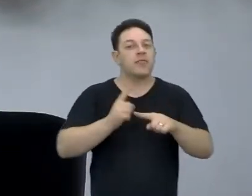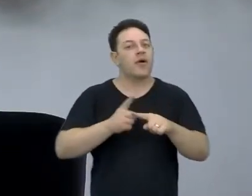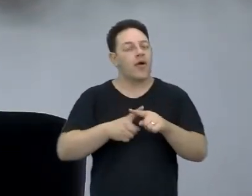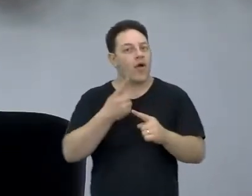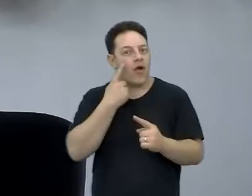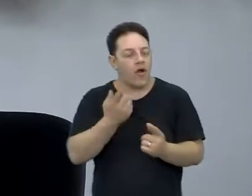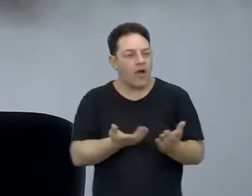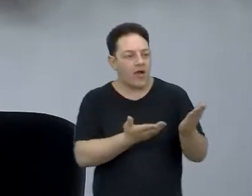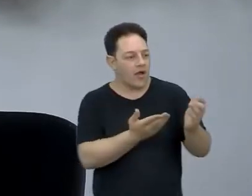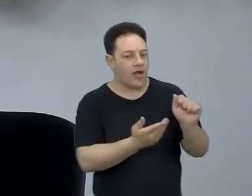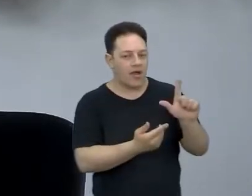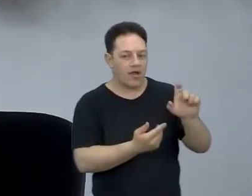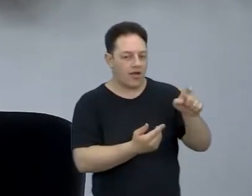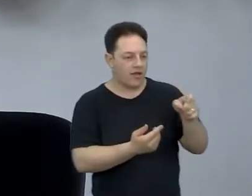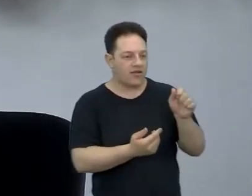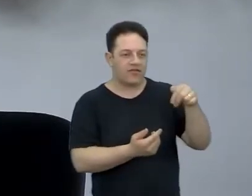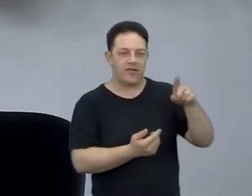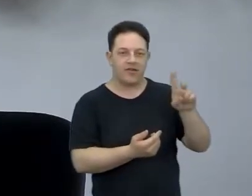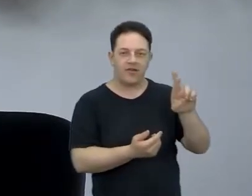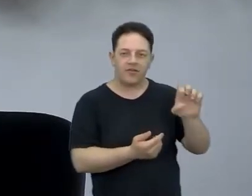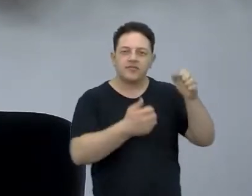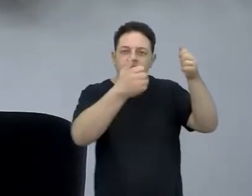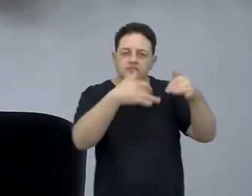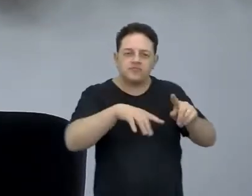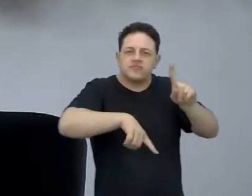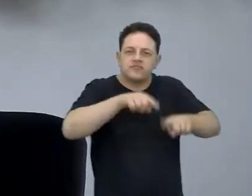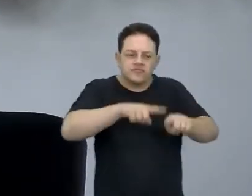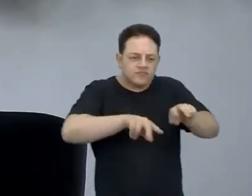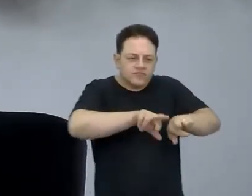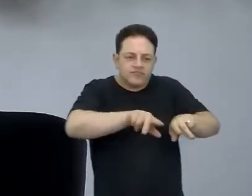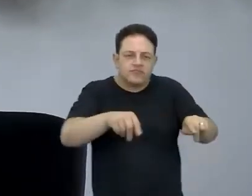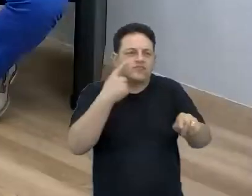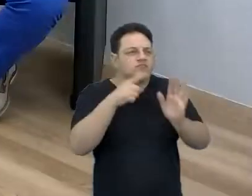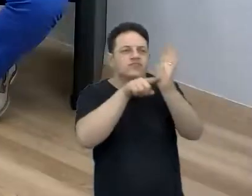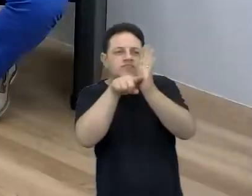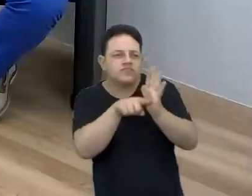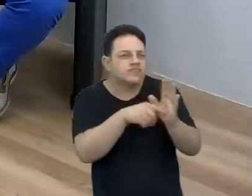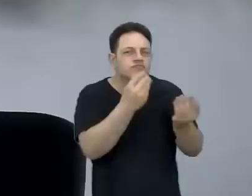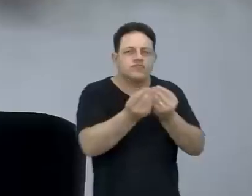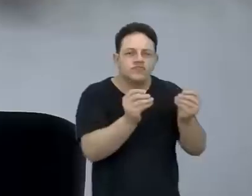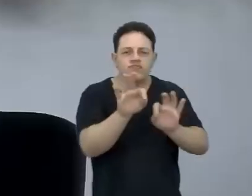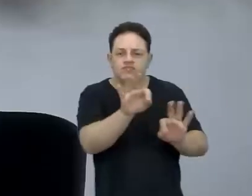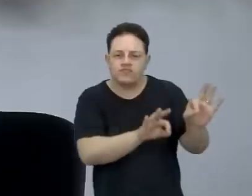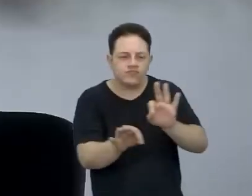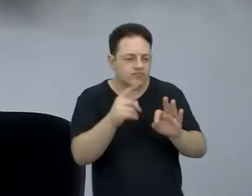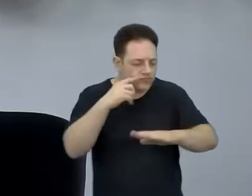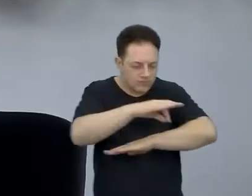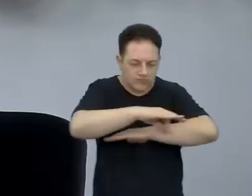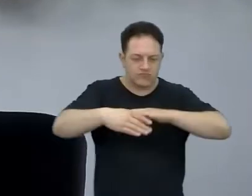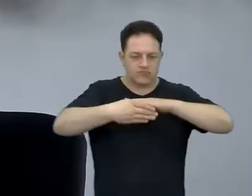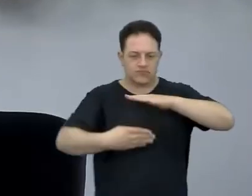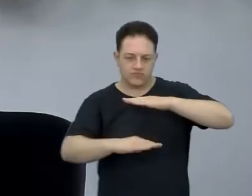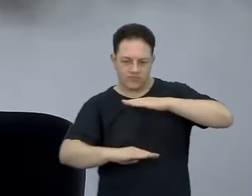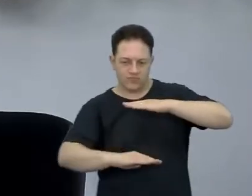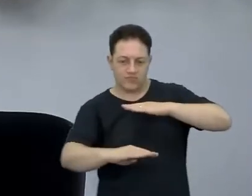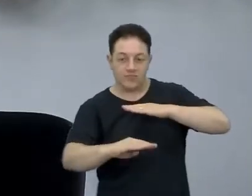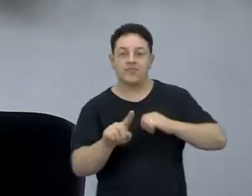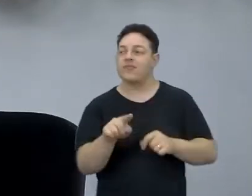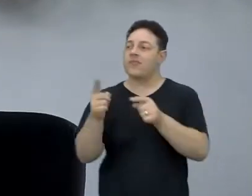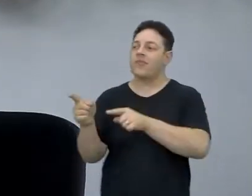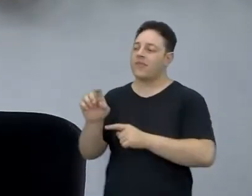que o Alexandre trouxe de categorizar materiais, né? Fazer um levantamento, fazer ali a planta baixa. O professor Eveline também trouxe